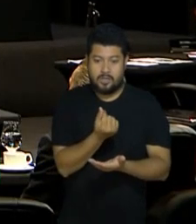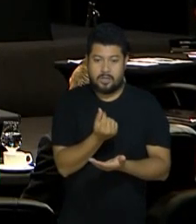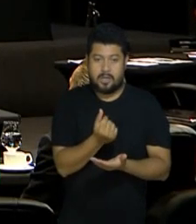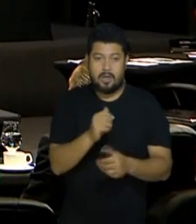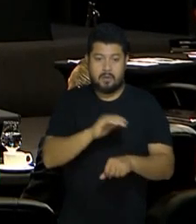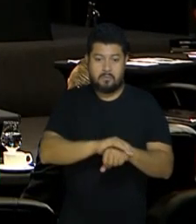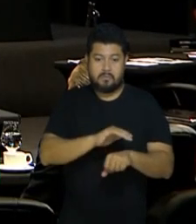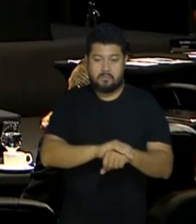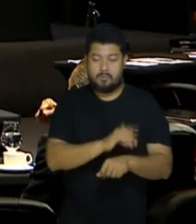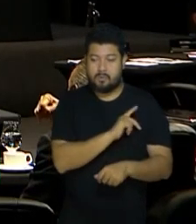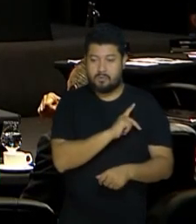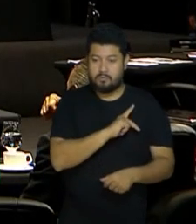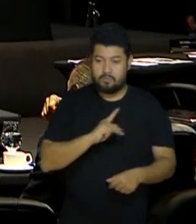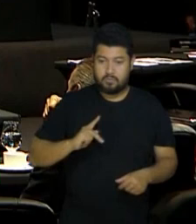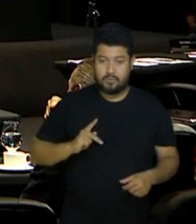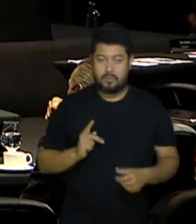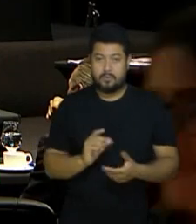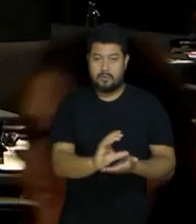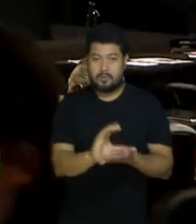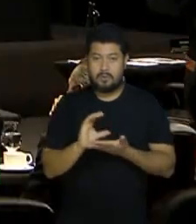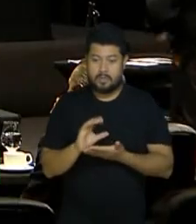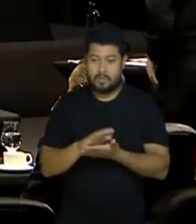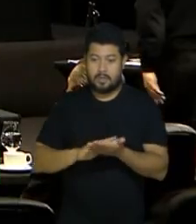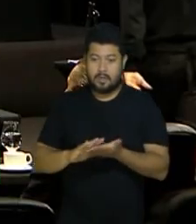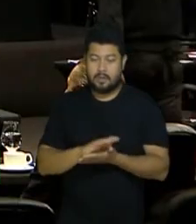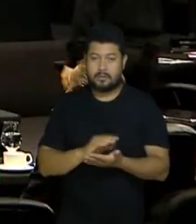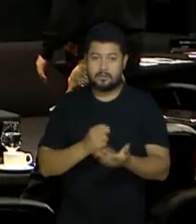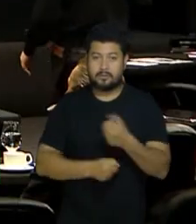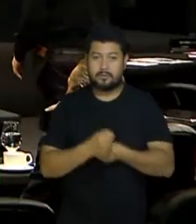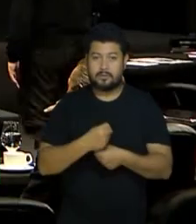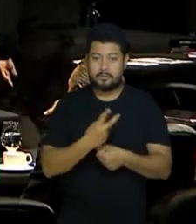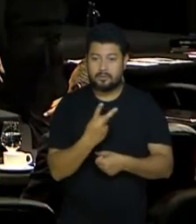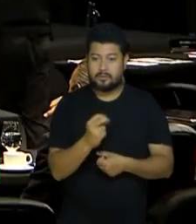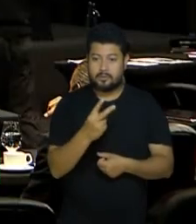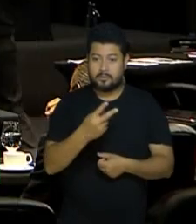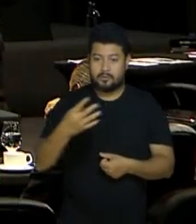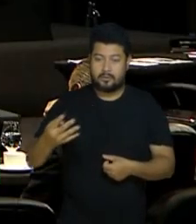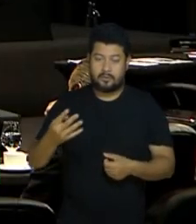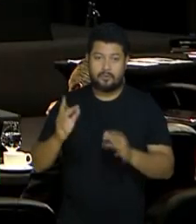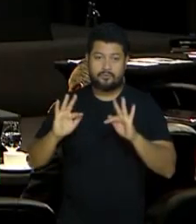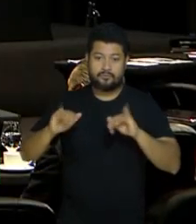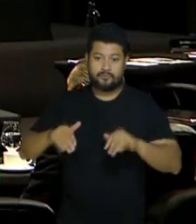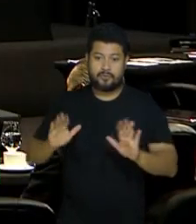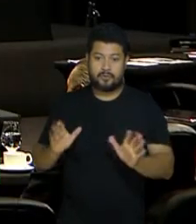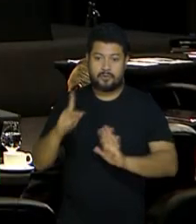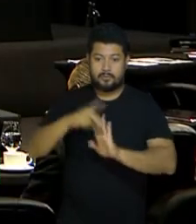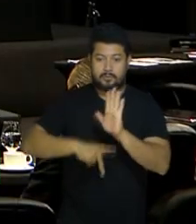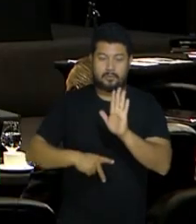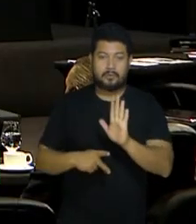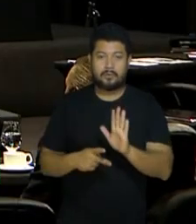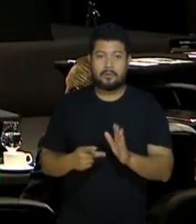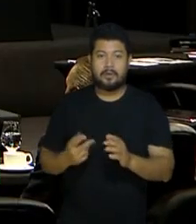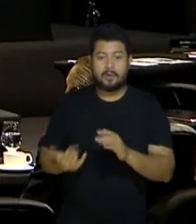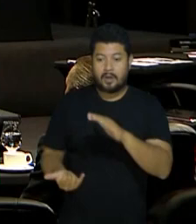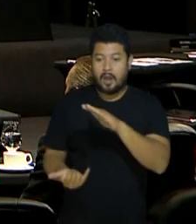no ano de 2024, findando então o projeto Girassol, a instituição